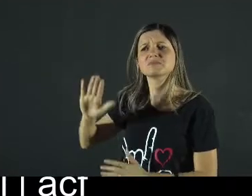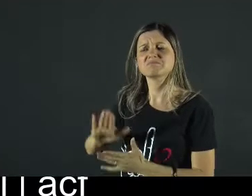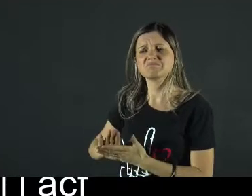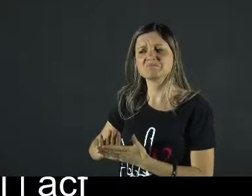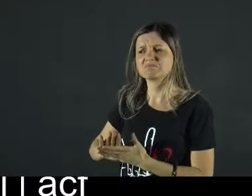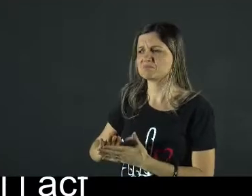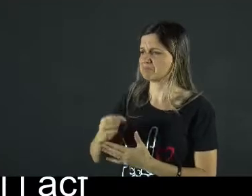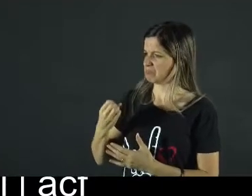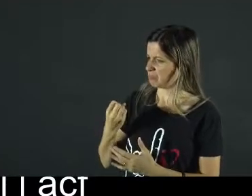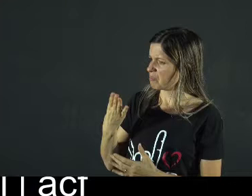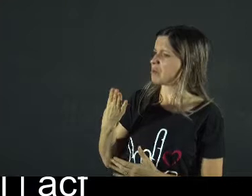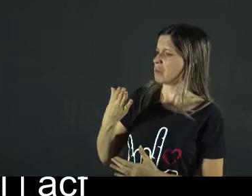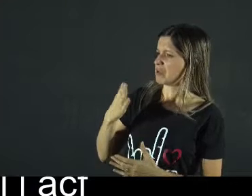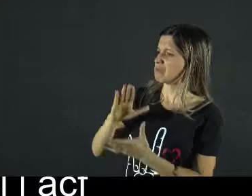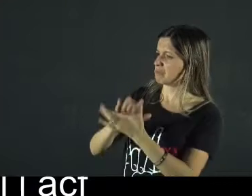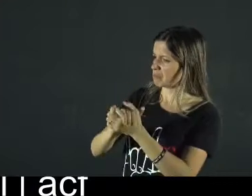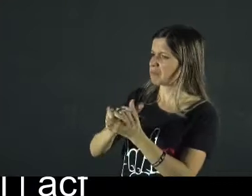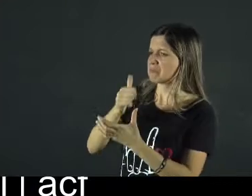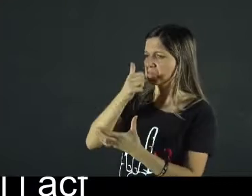Vai bem com o teu marido?